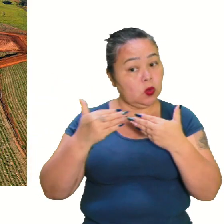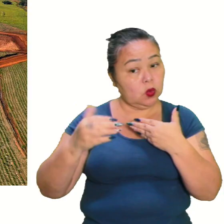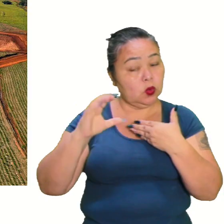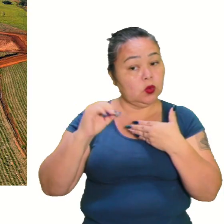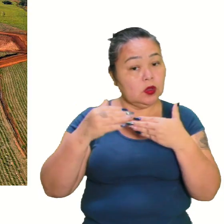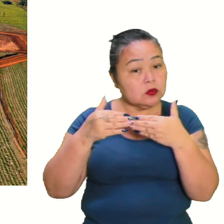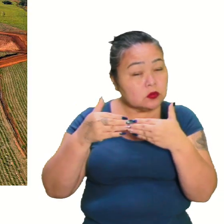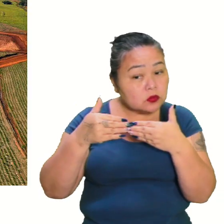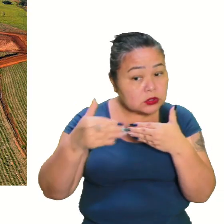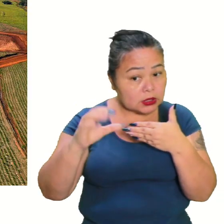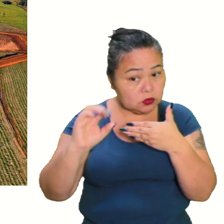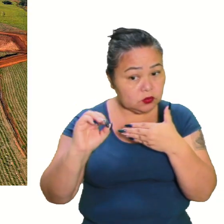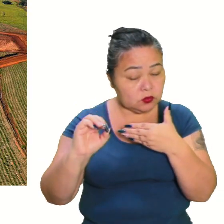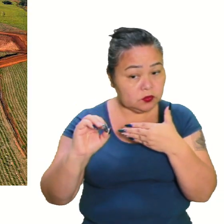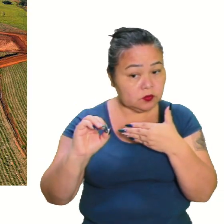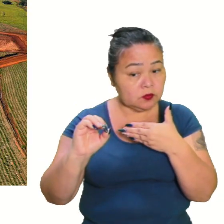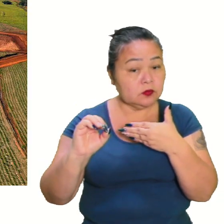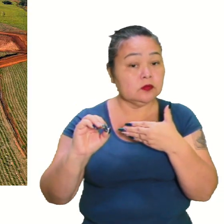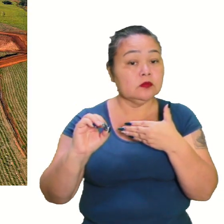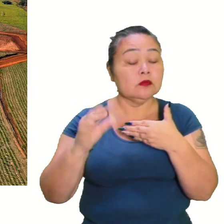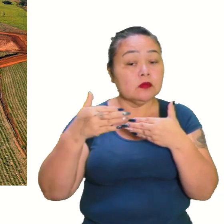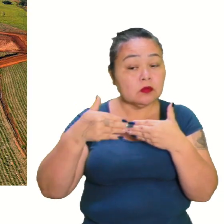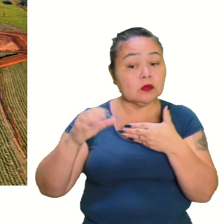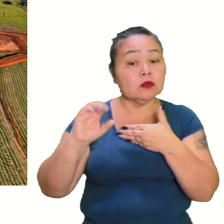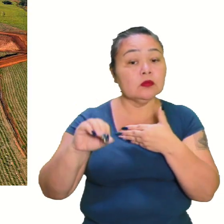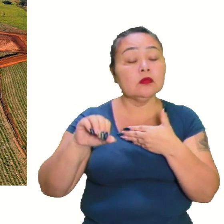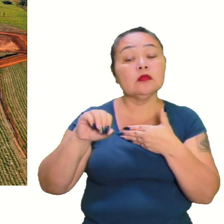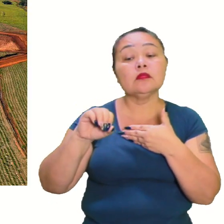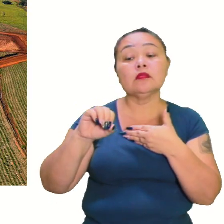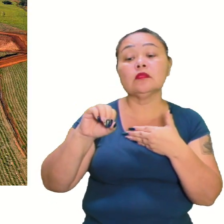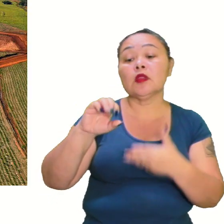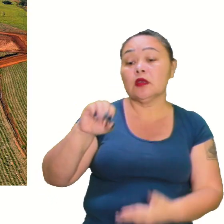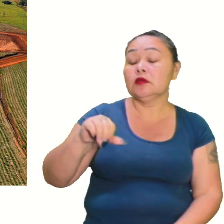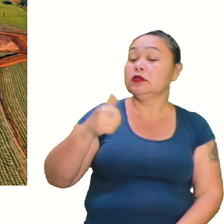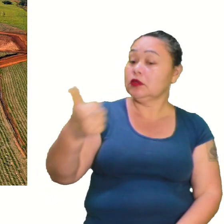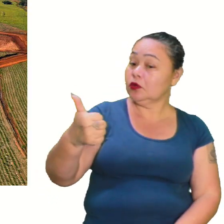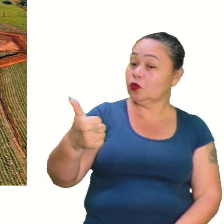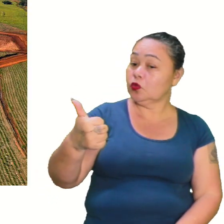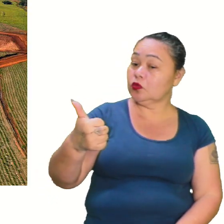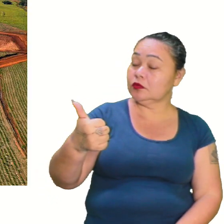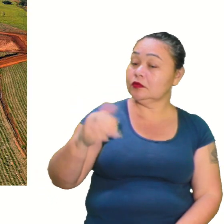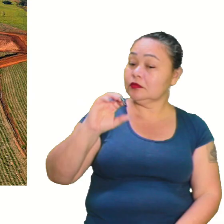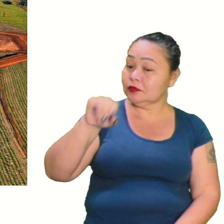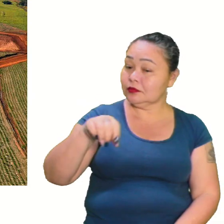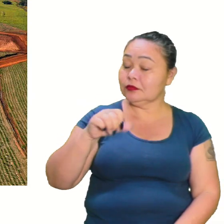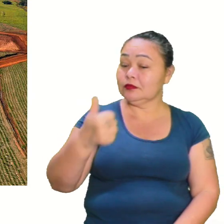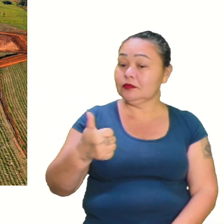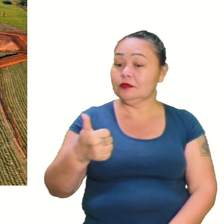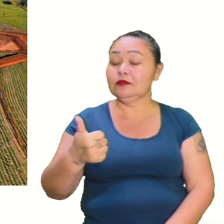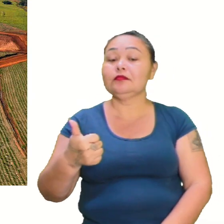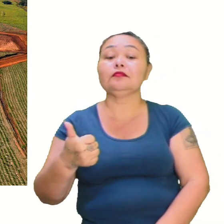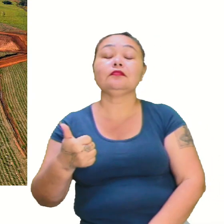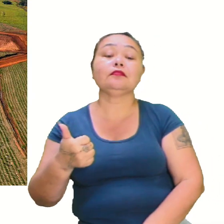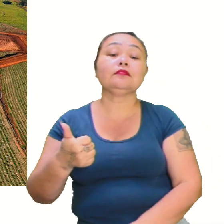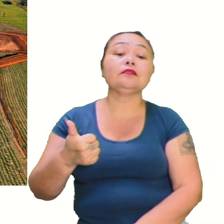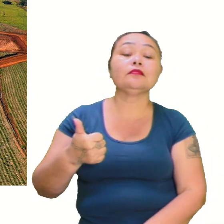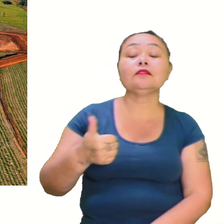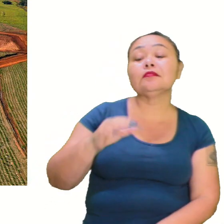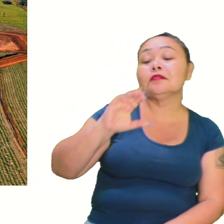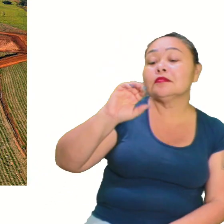começa a partir do zero. Quer dizer, Então começa no 0,1, se Isso, for pode contar ser somente 0,1. décimos.